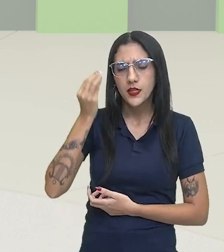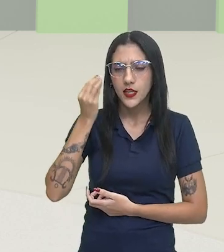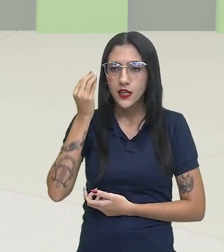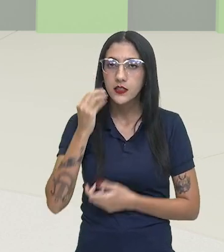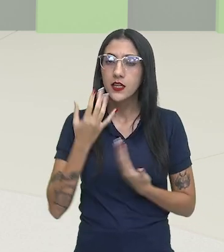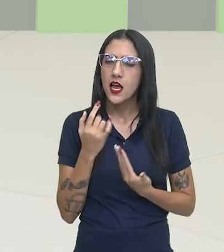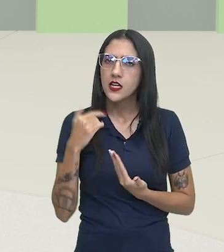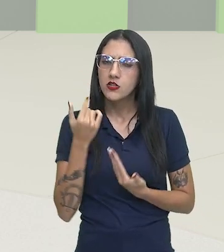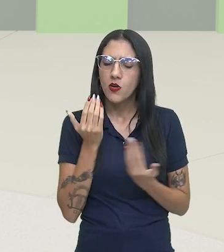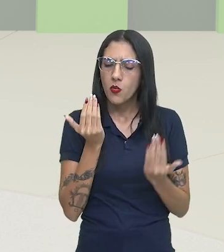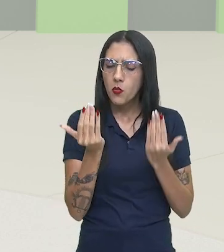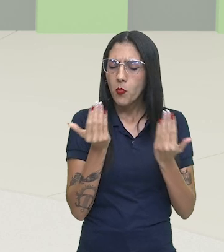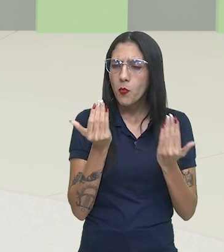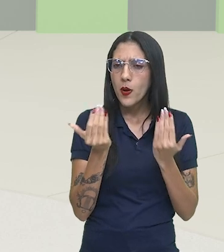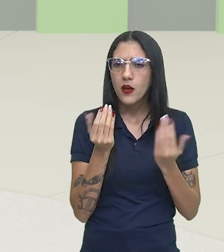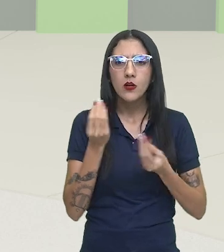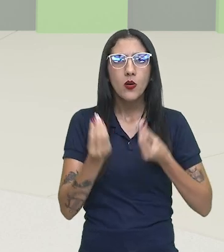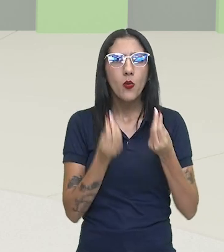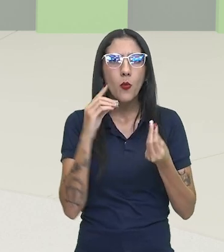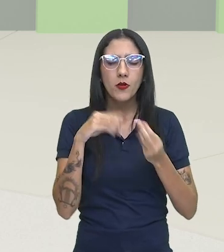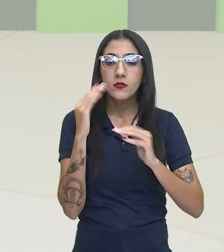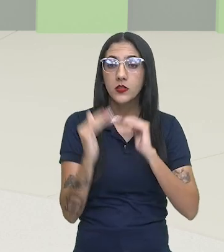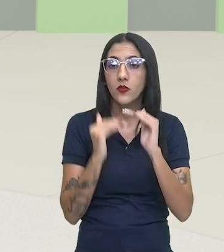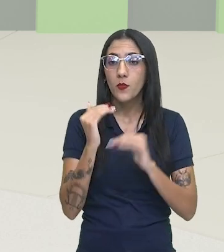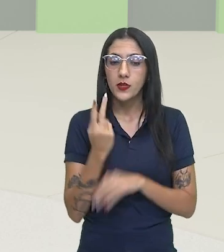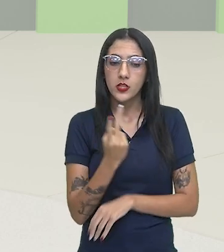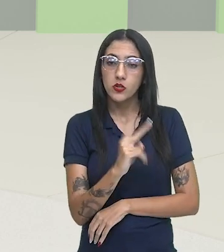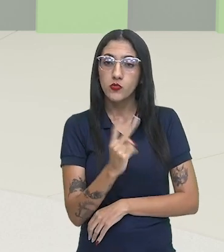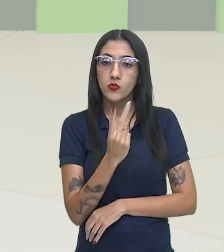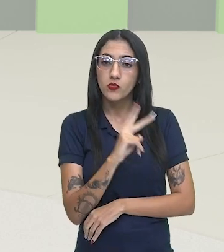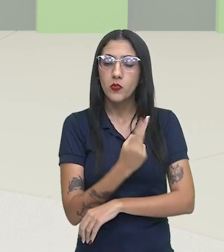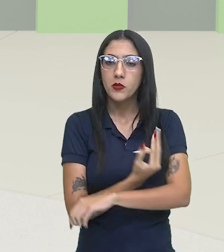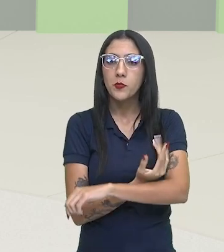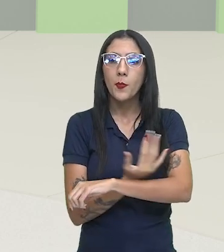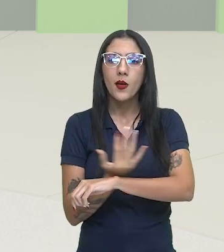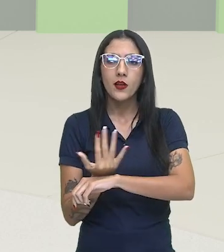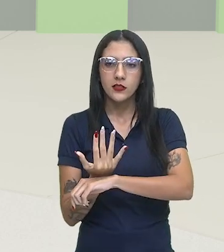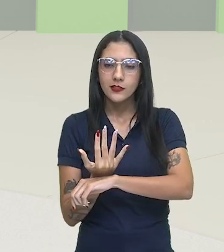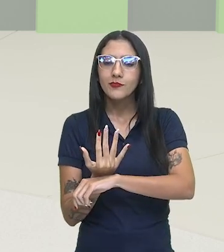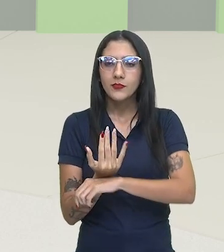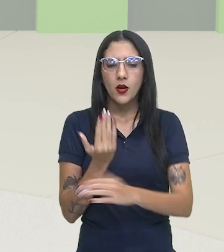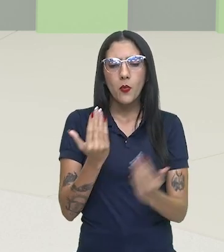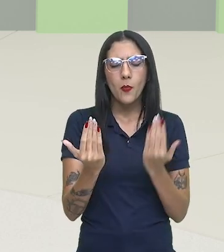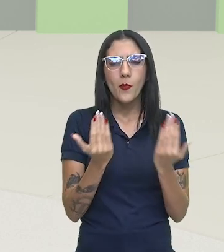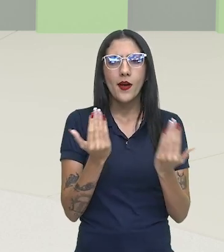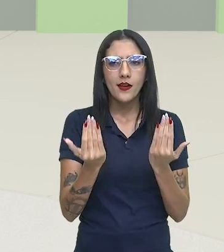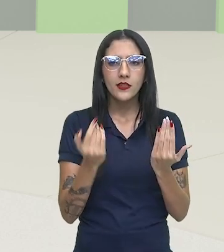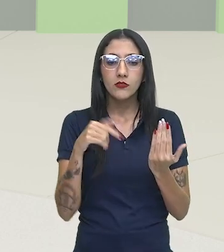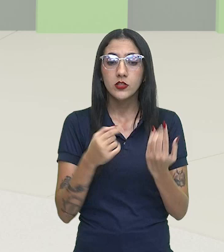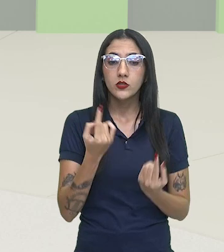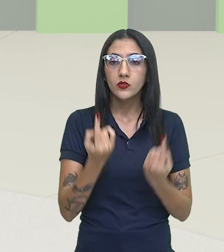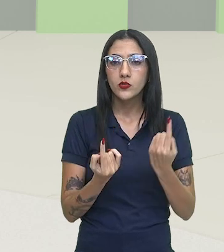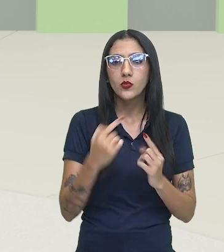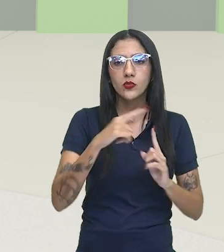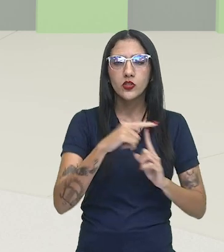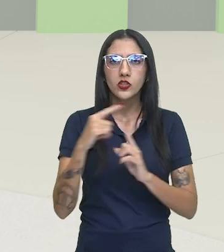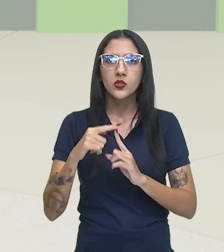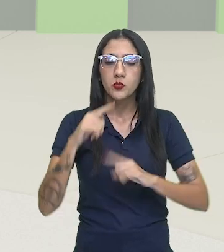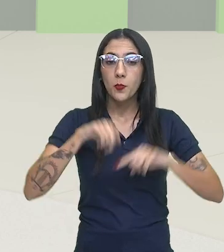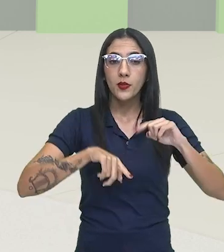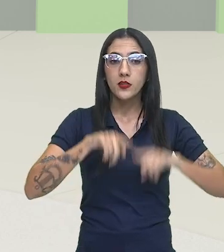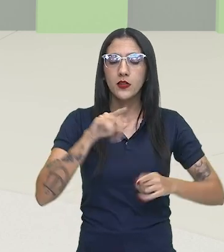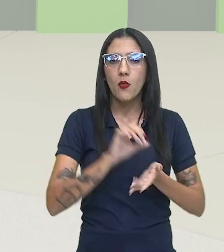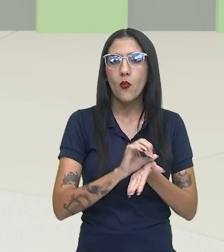vamos perceber o desenvolvimento das plantas a partir da comparação daqueles dois tipos de